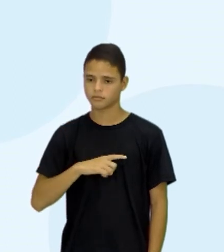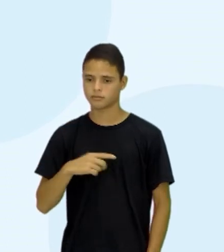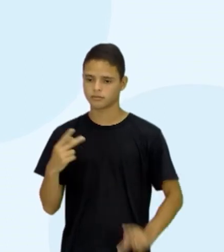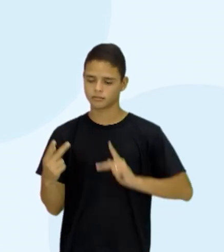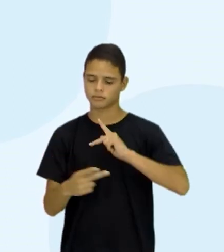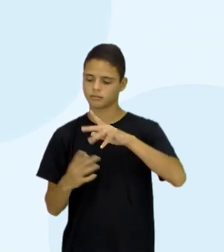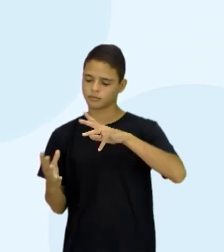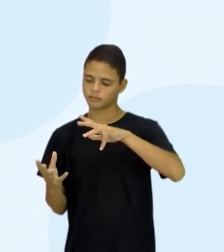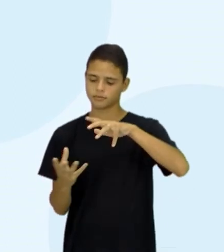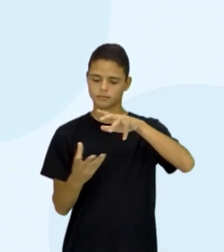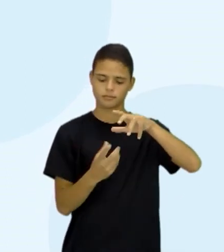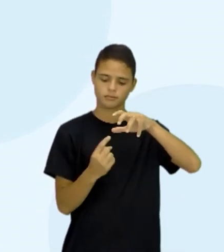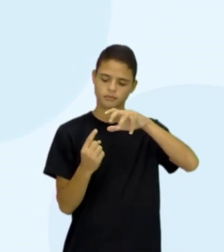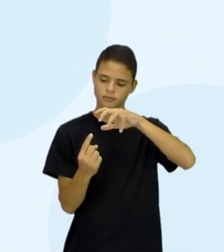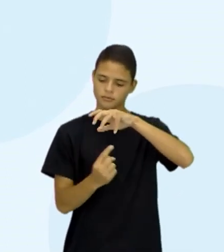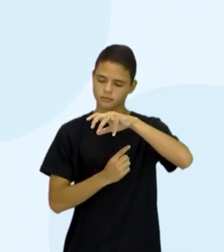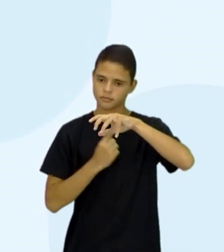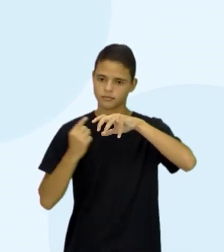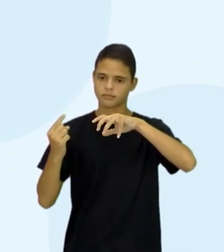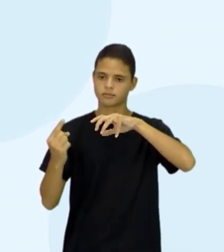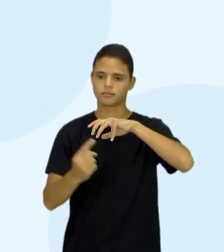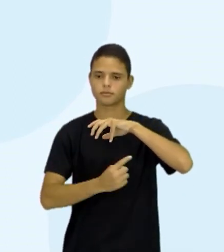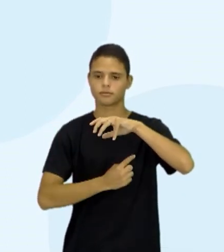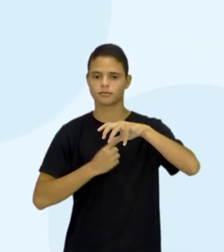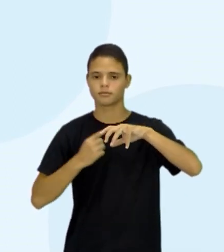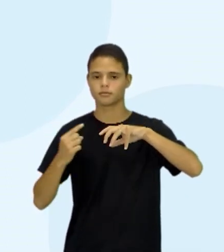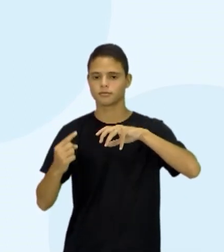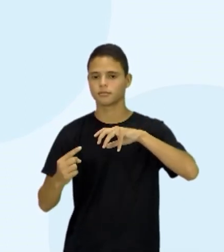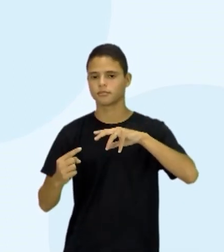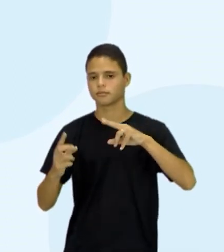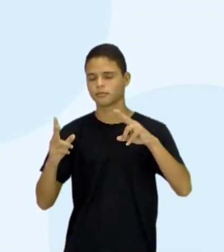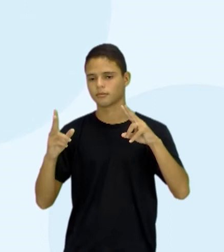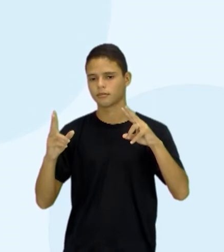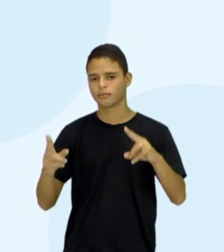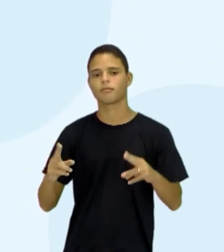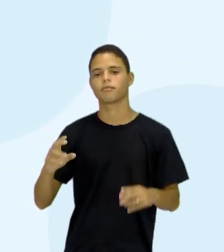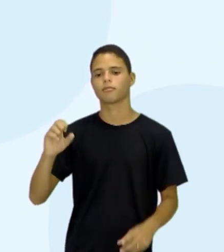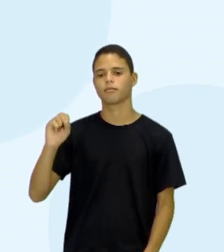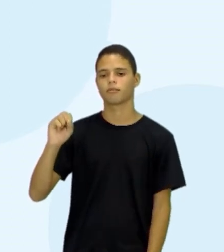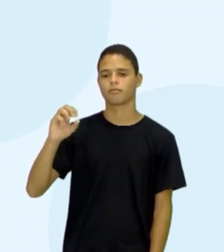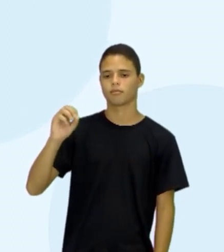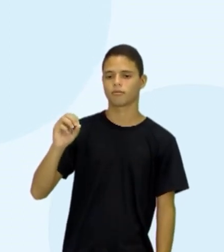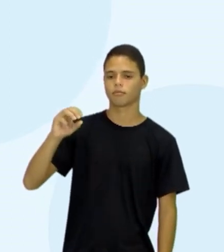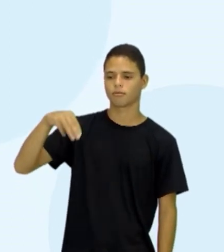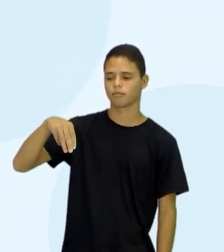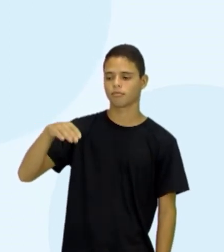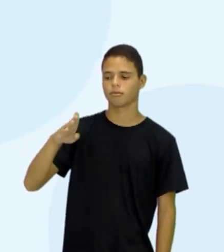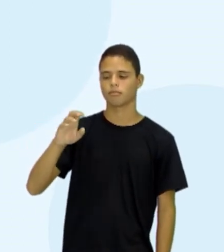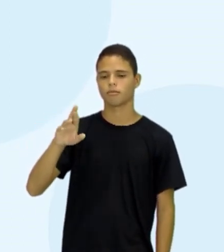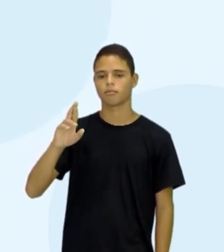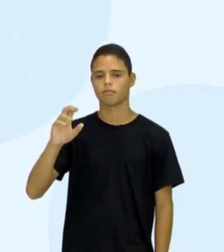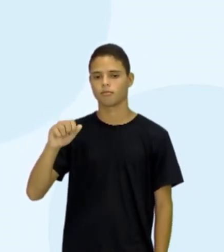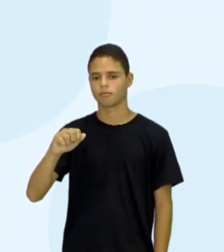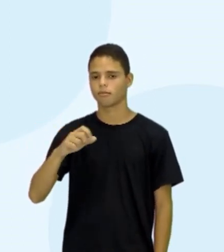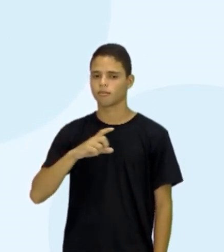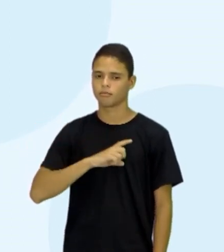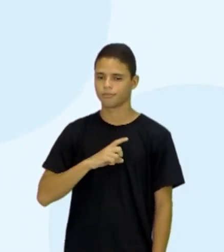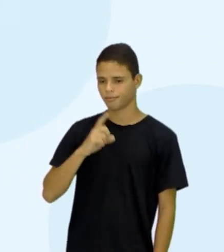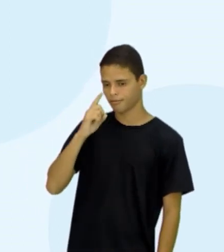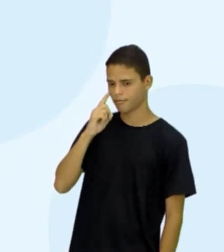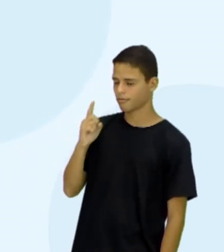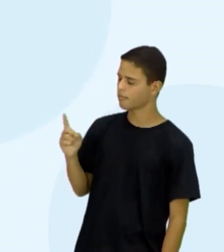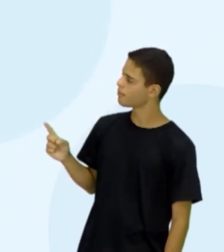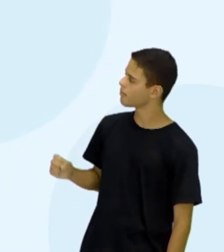formato esférico, a sombra, num mesmo horário, em diferentes partes da Terra, como mostra a